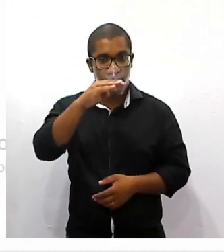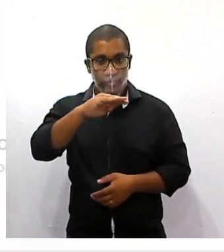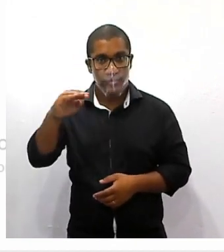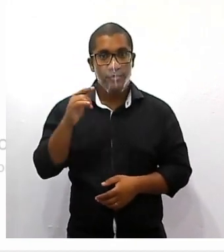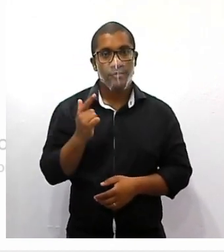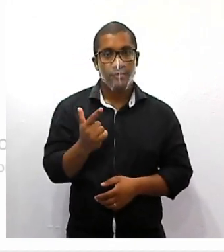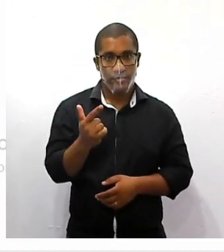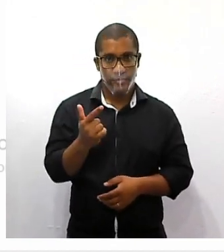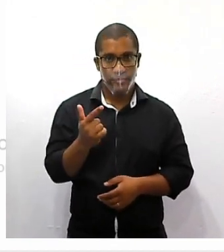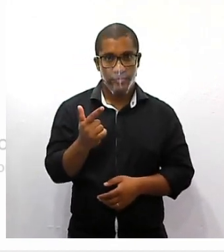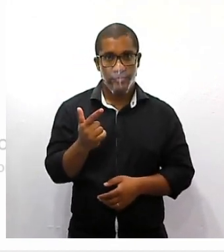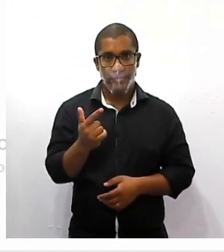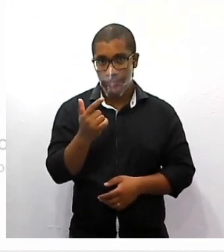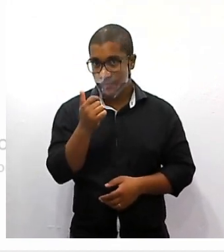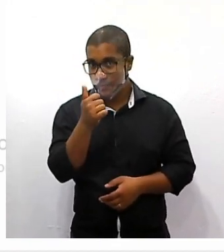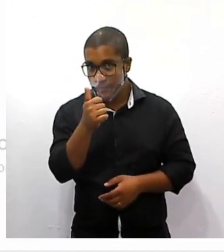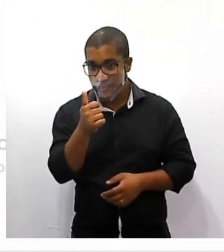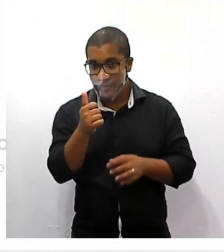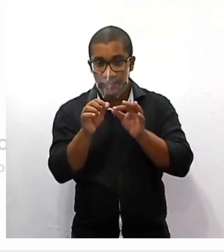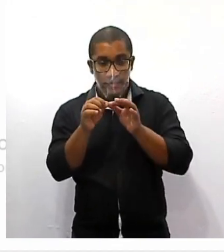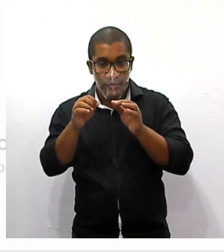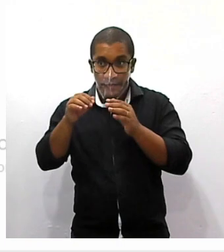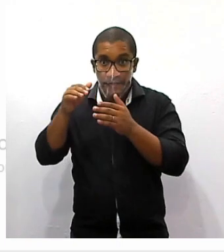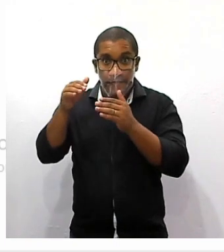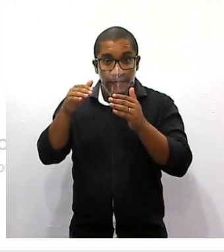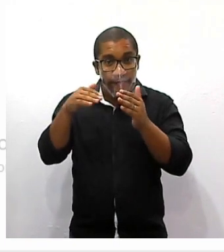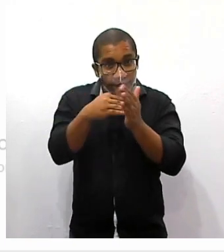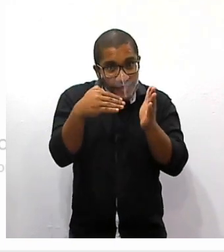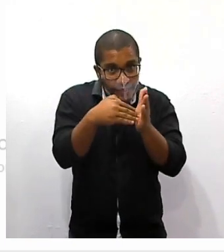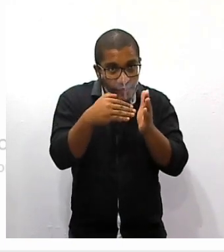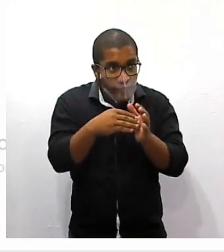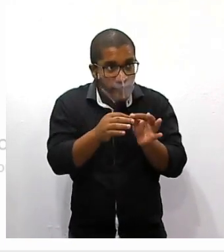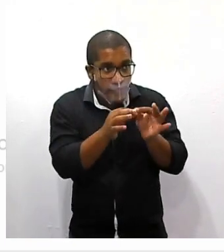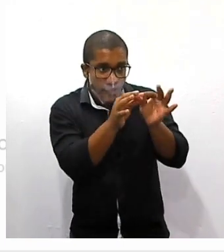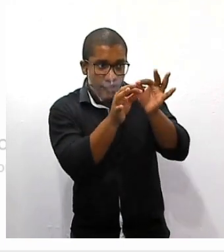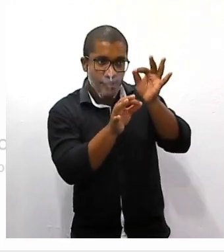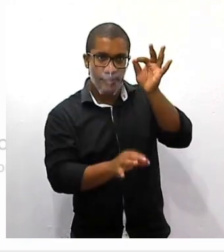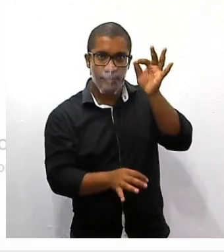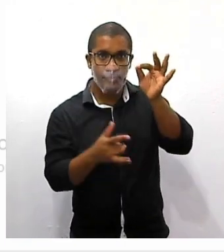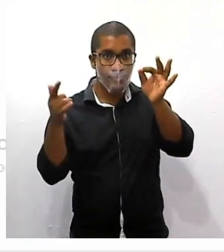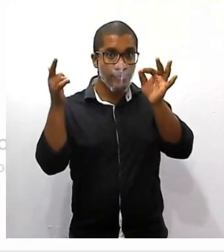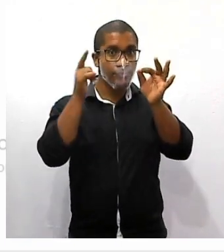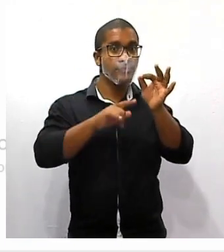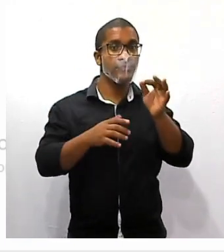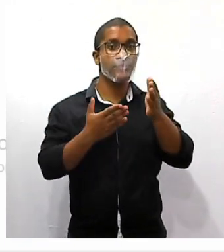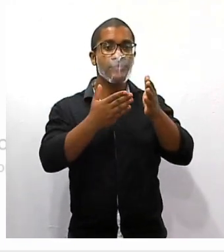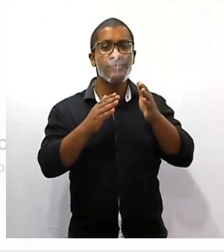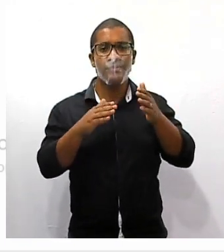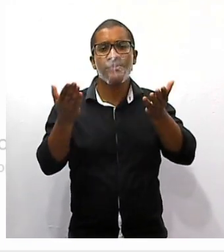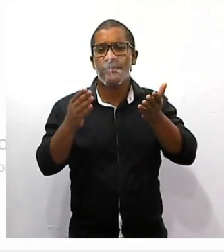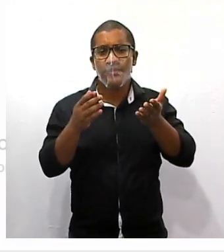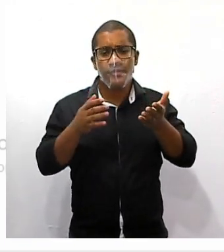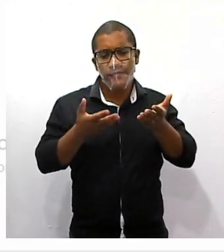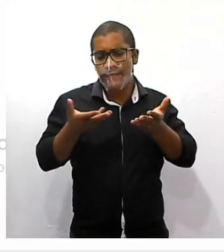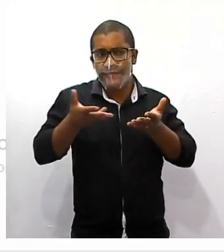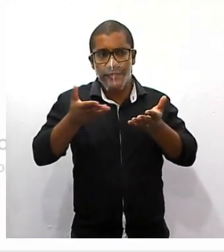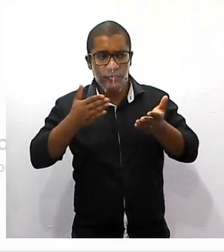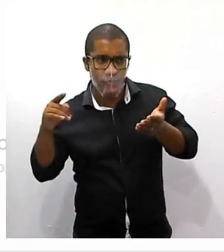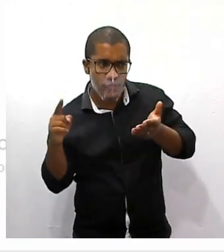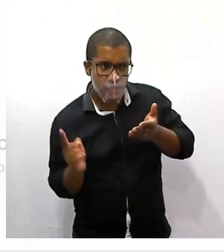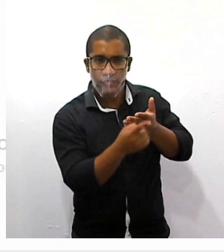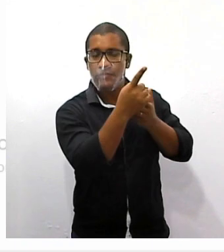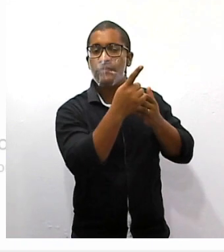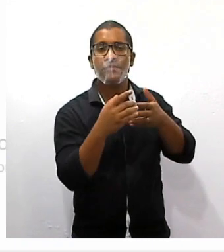altura que ele determinou, veja que ele diz qual a velocidade a uma altura que ele estabelece. Então, ele